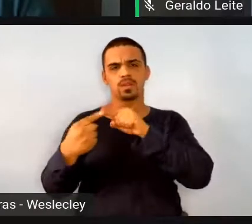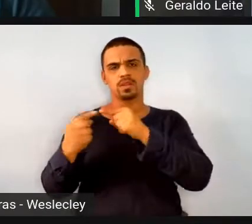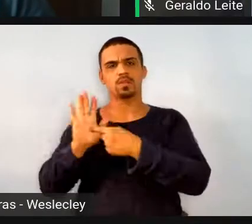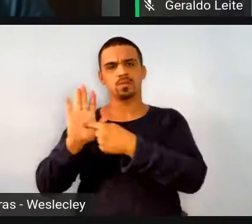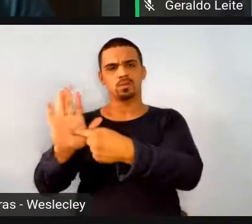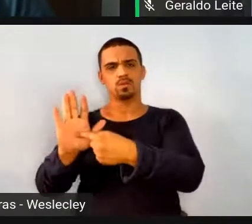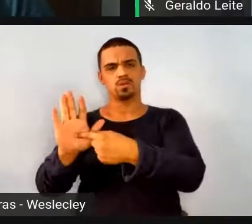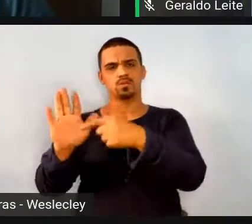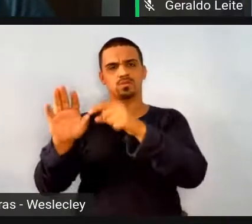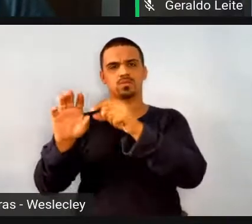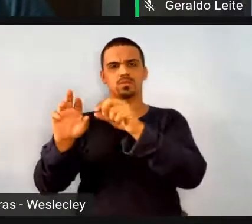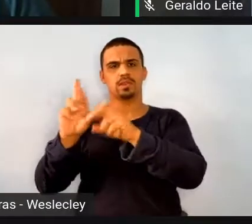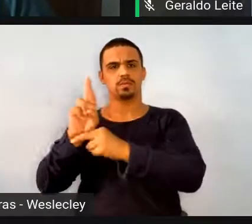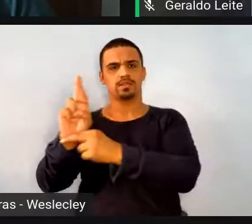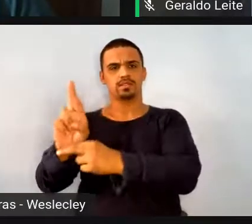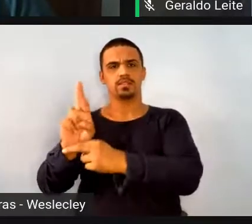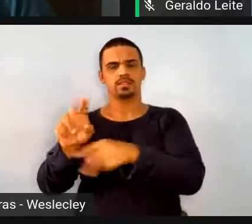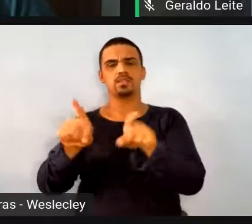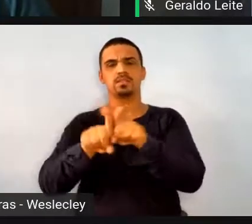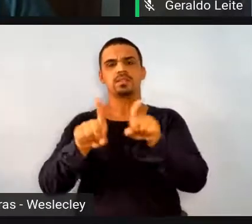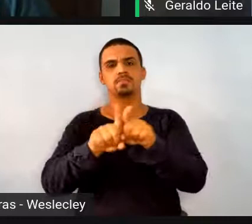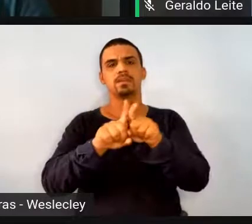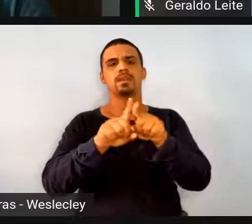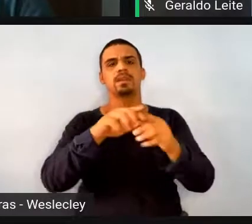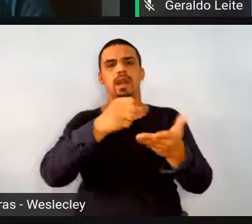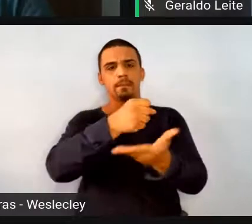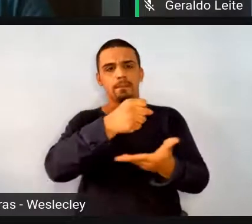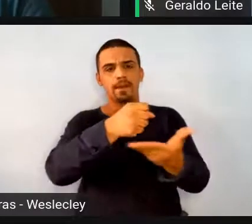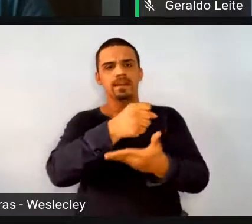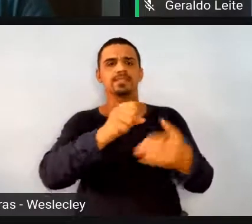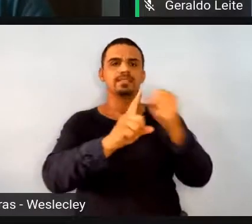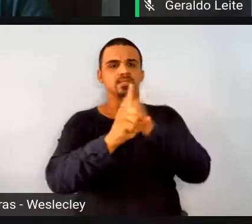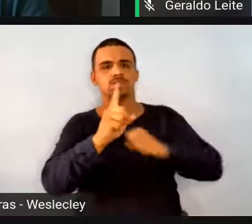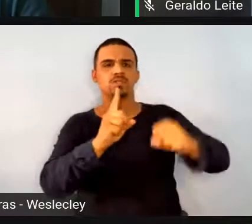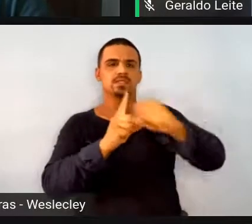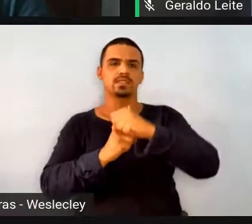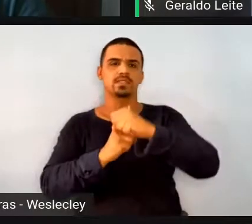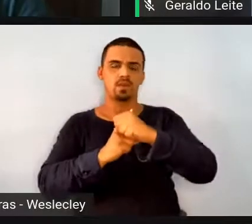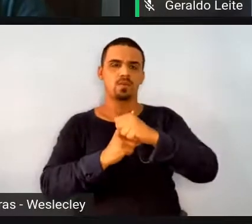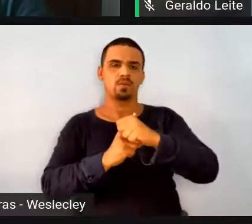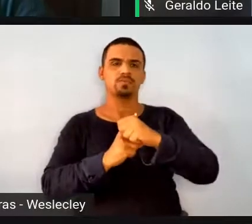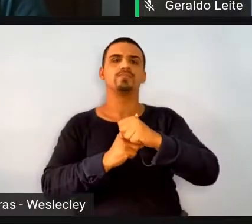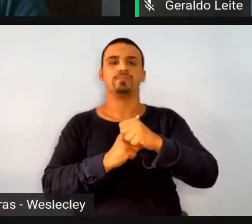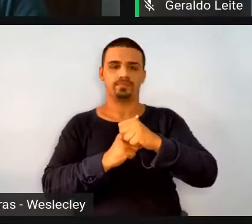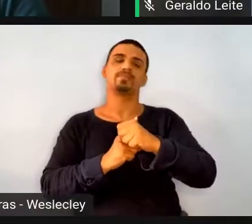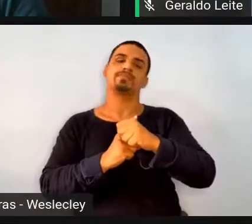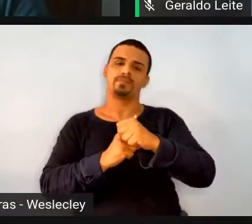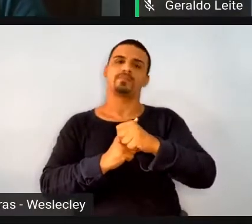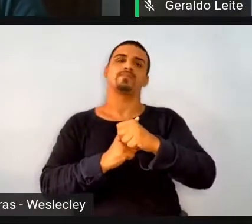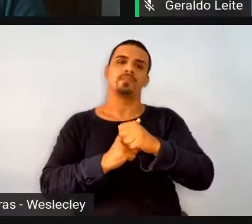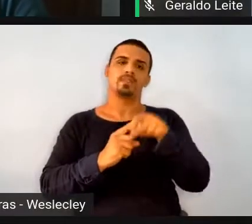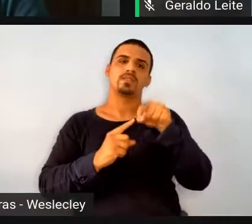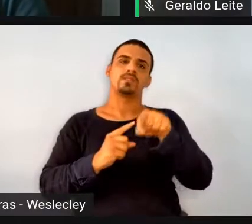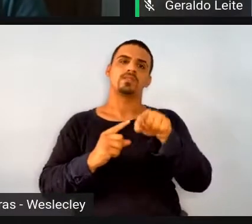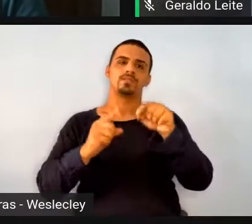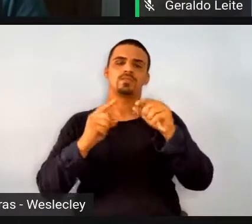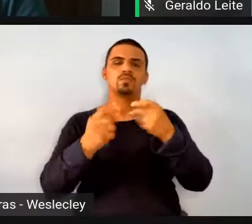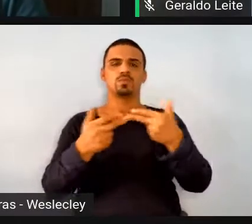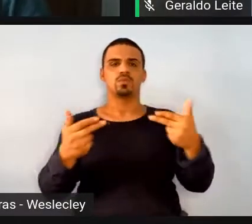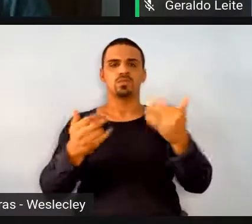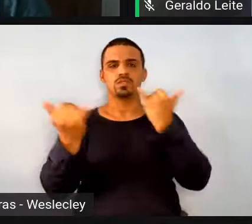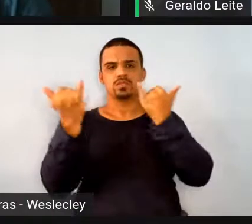social. É um tipo de relação muito apoiado em fontes muito concentradas,